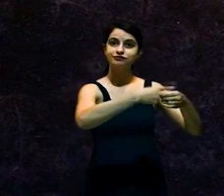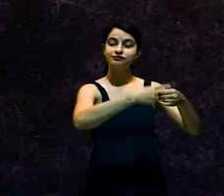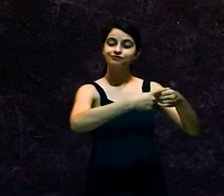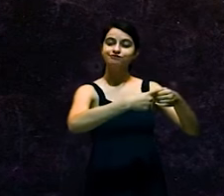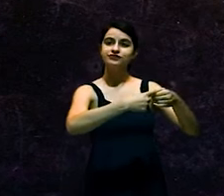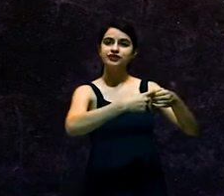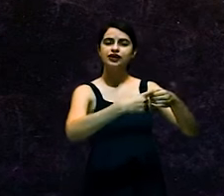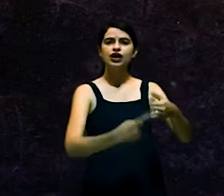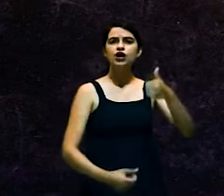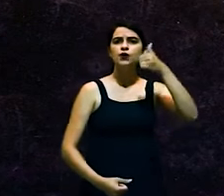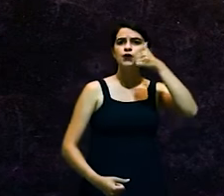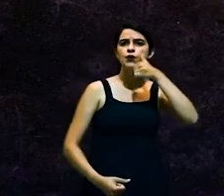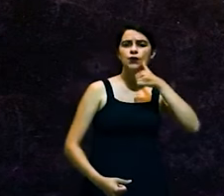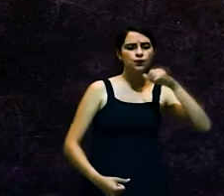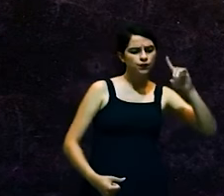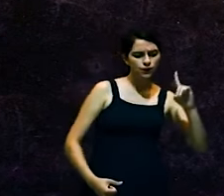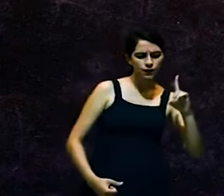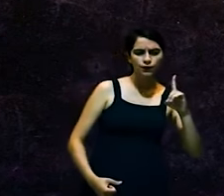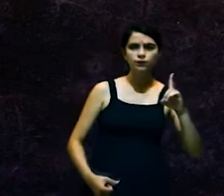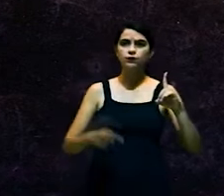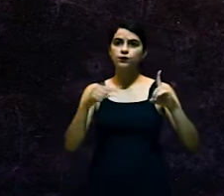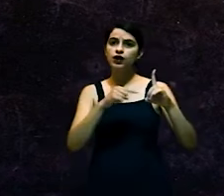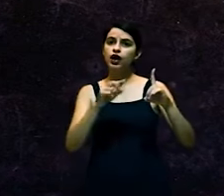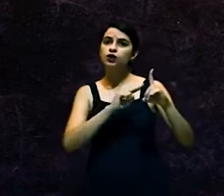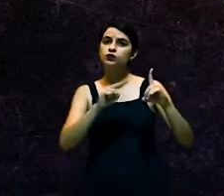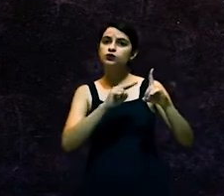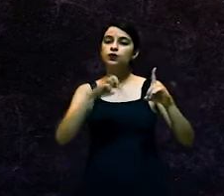e certa mulher chamada Marta